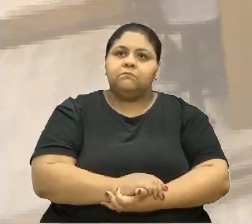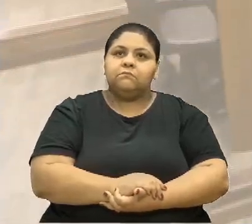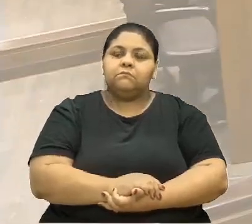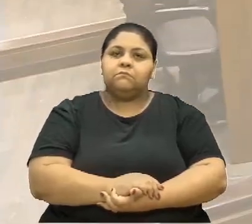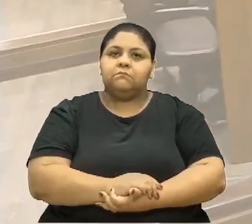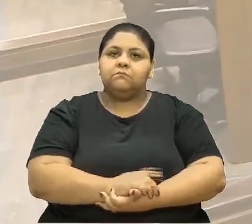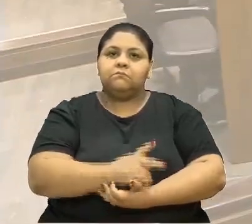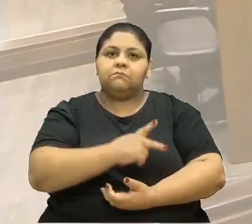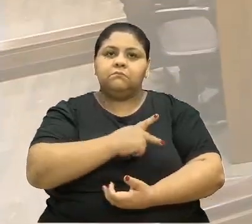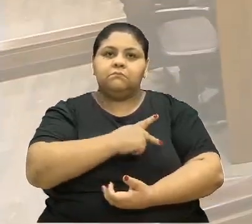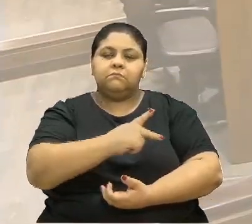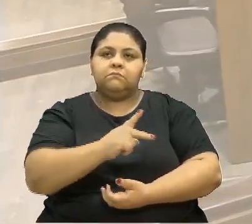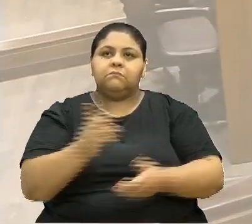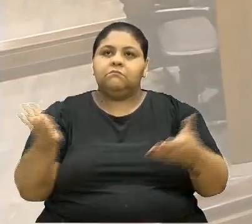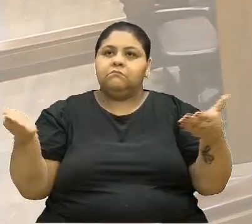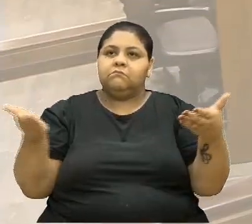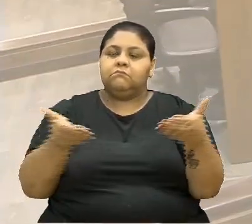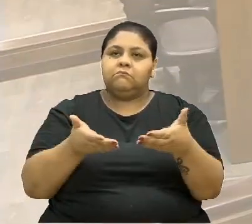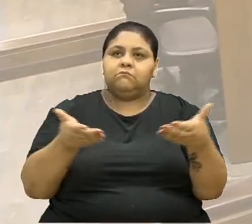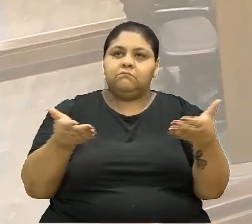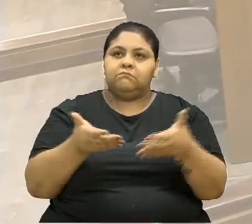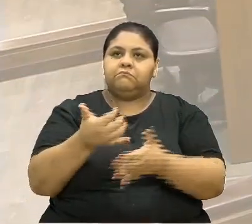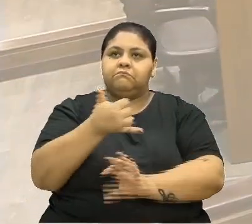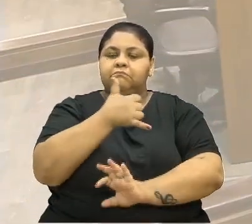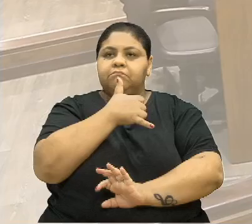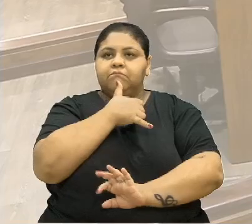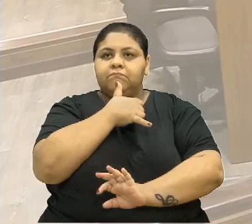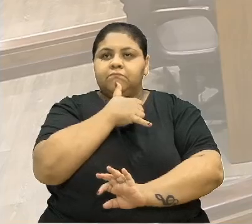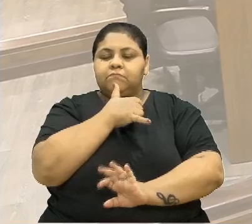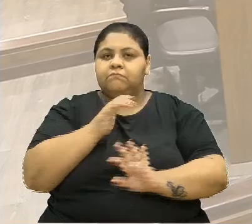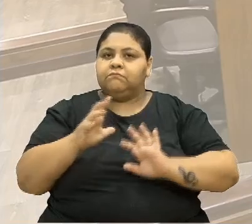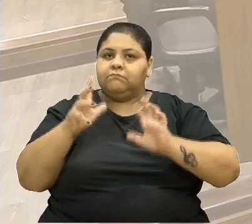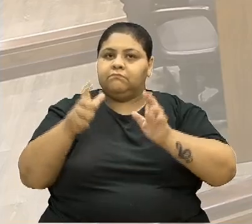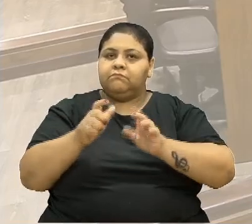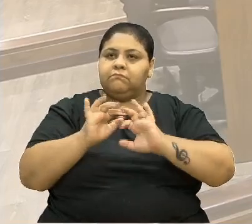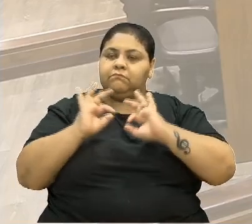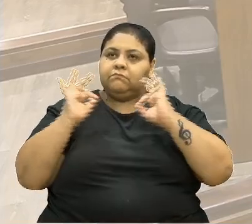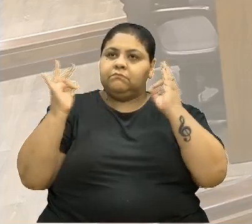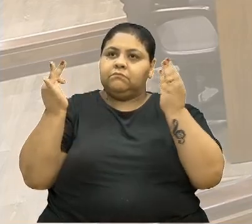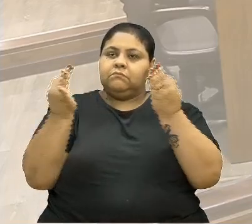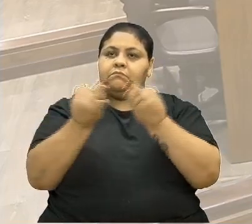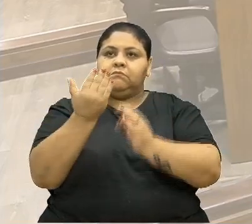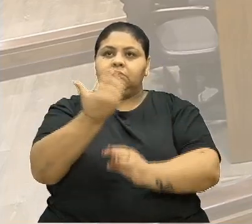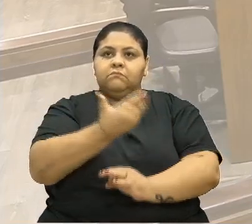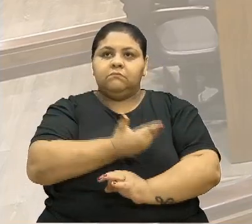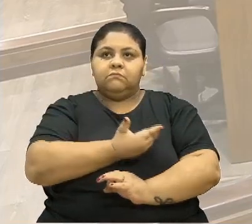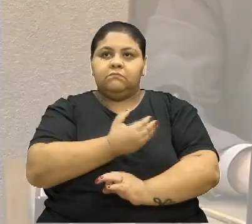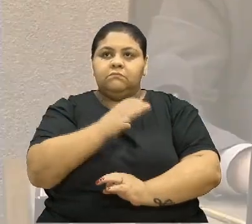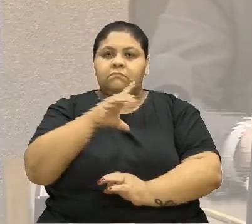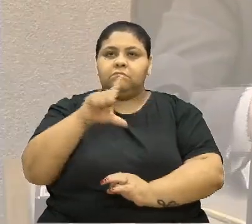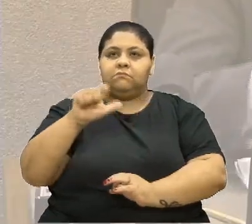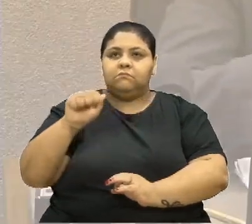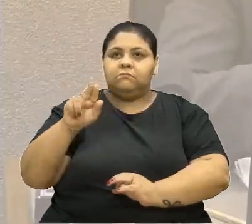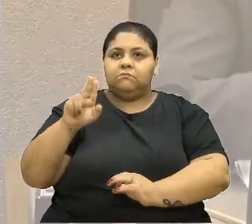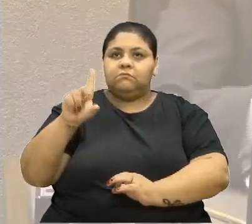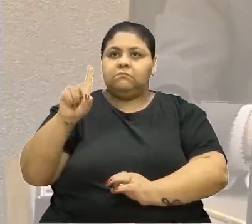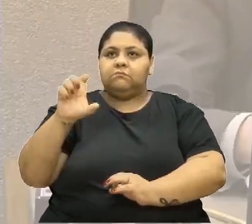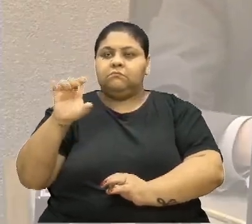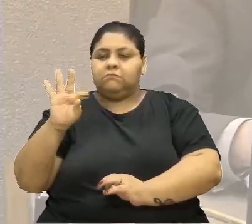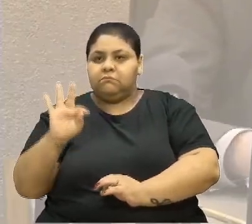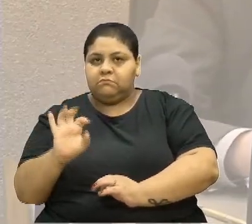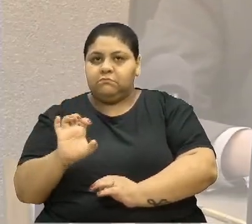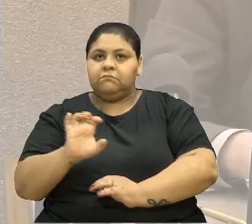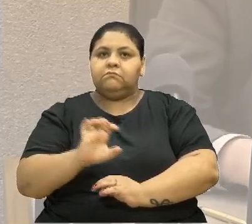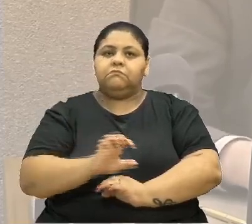Senhora presidente, quero aqui fazer um voto de pesar a todos os familiares e amigos de Claudete Luzia